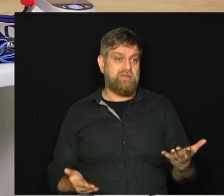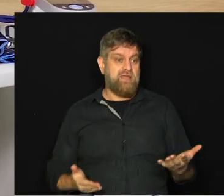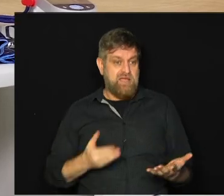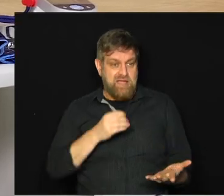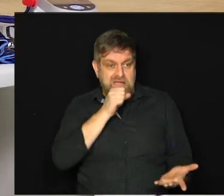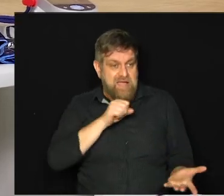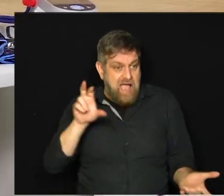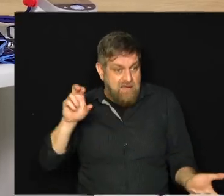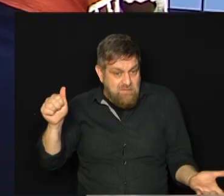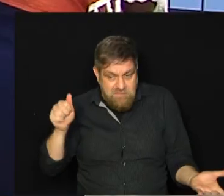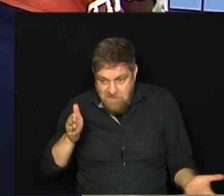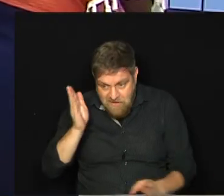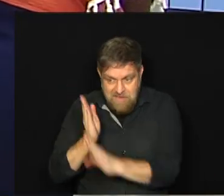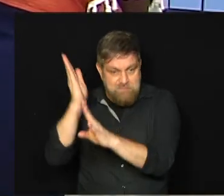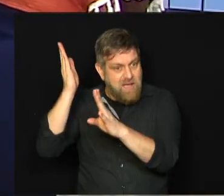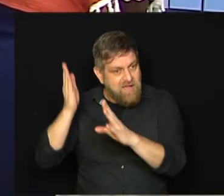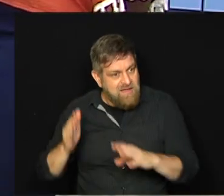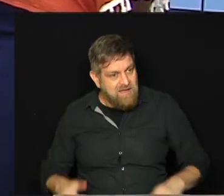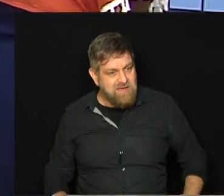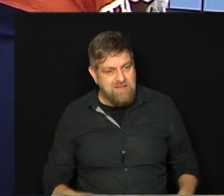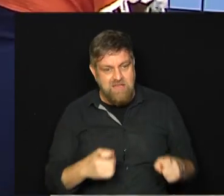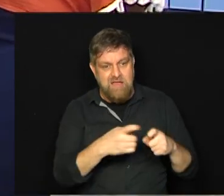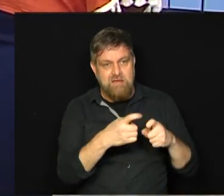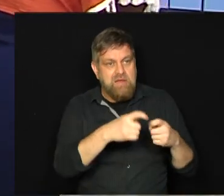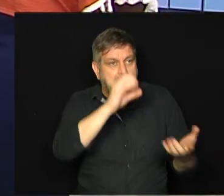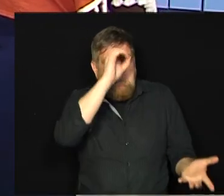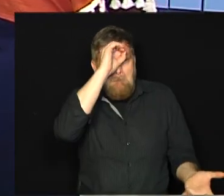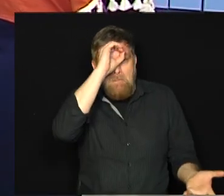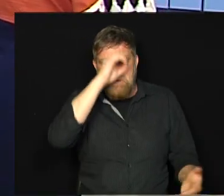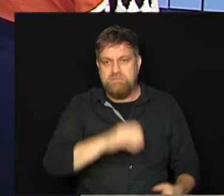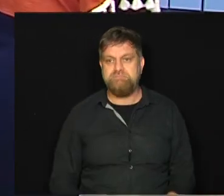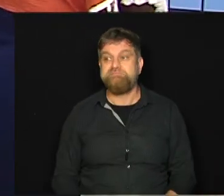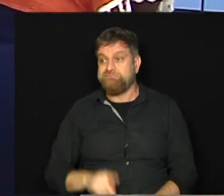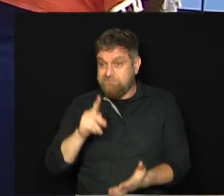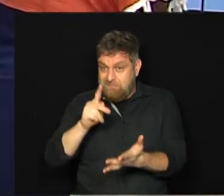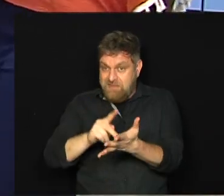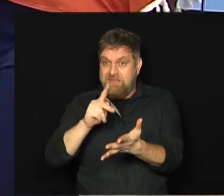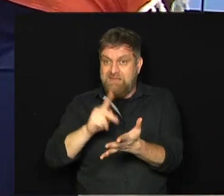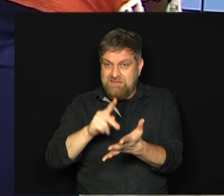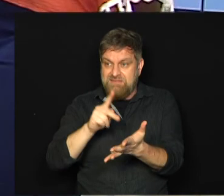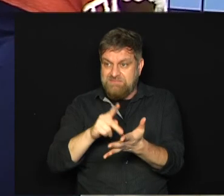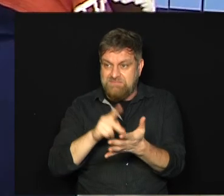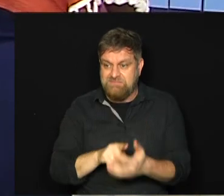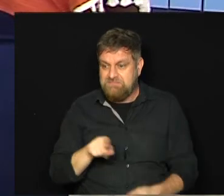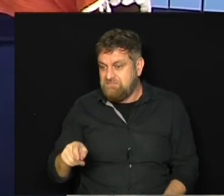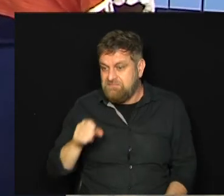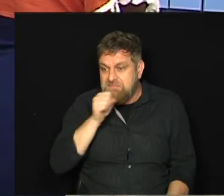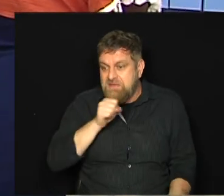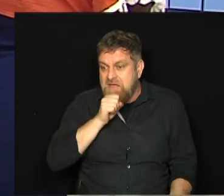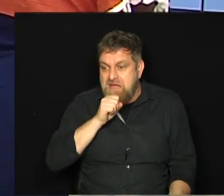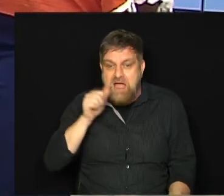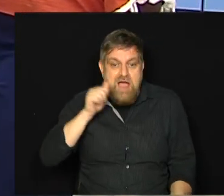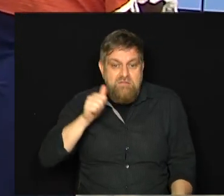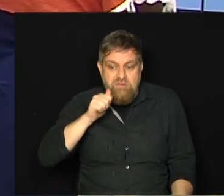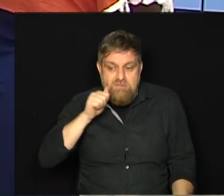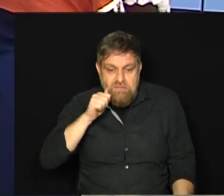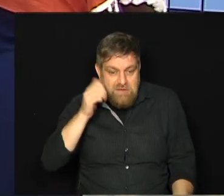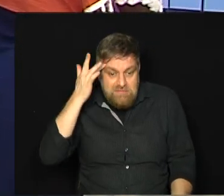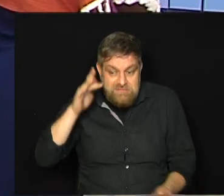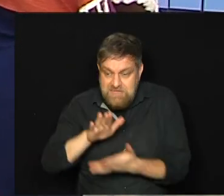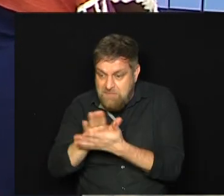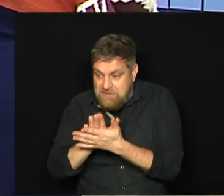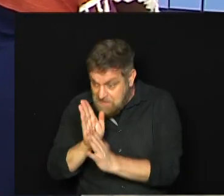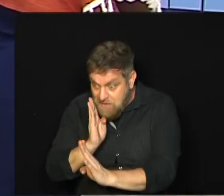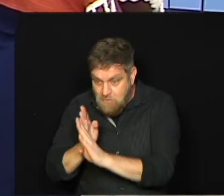melhor do que o médico. Verdade. E não teve esse curso, né, de medicina. A doutora tem que muito avançar